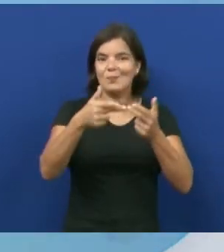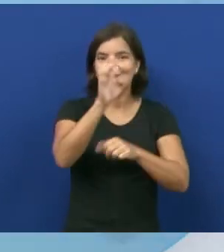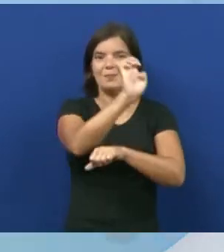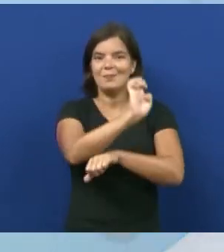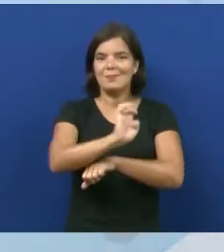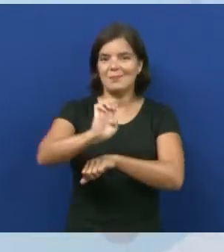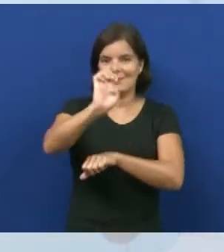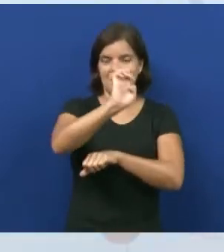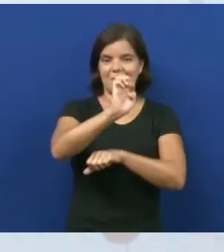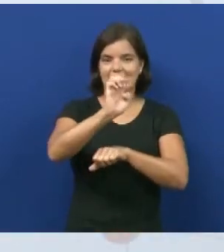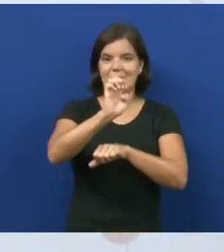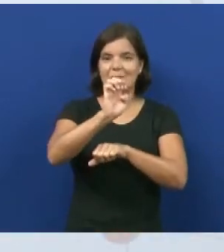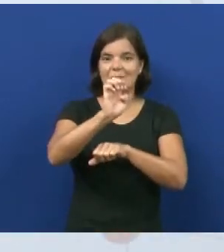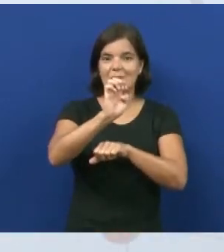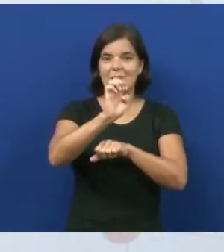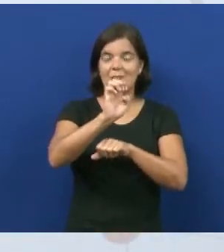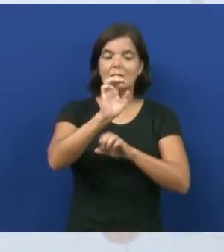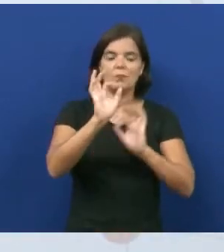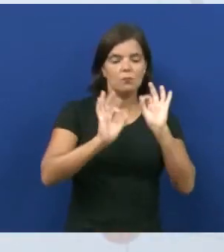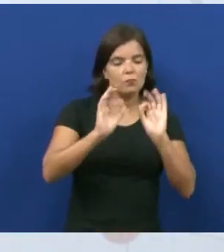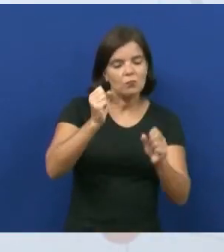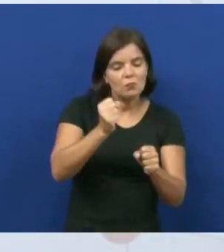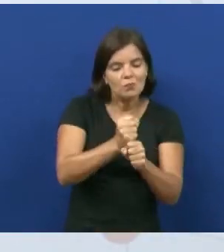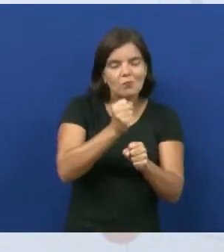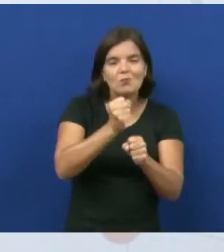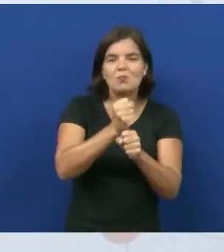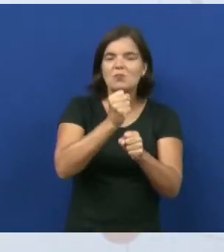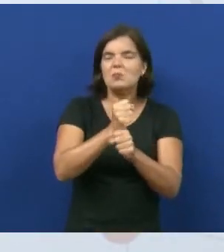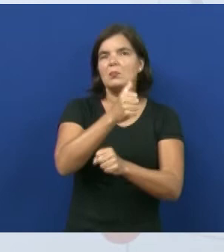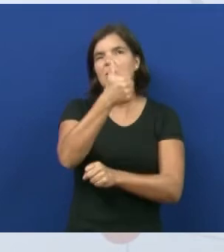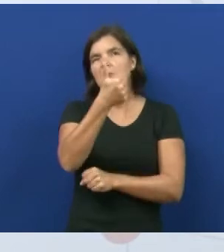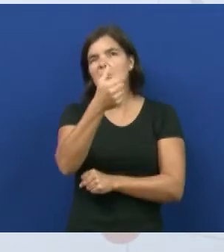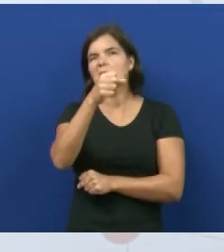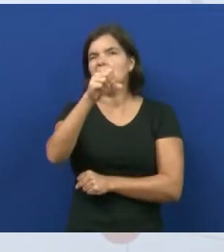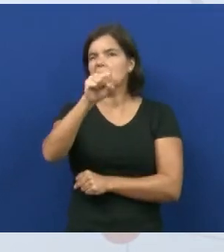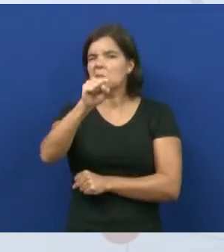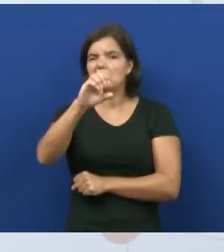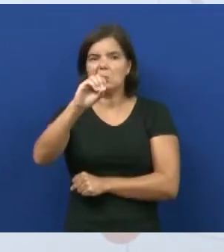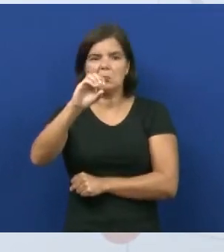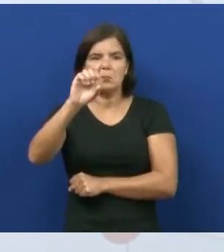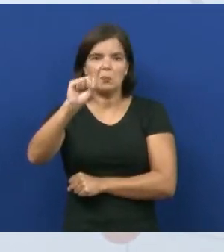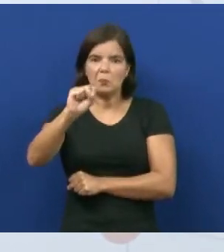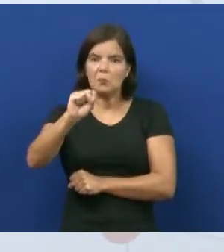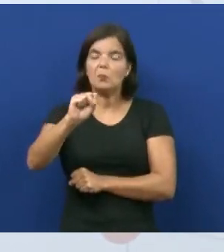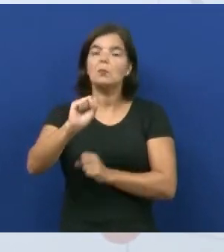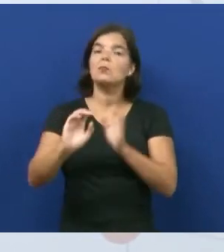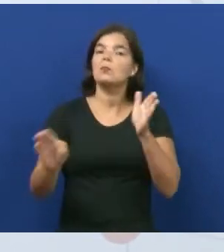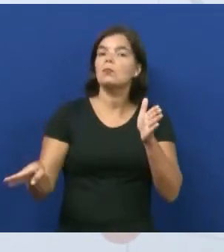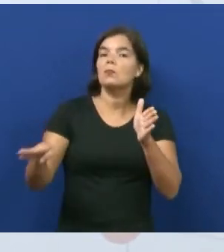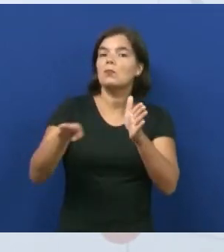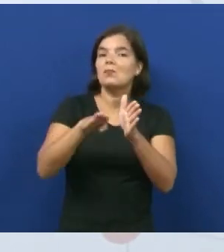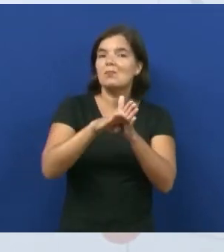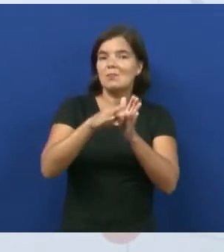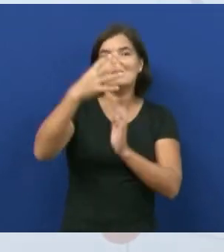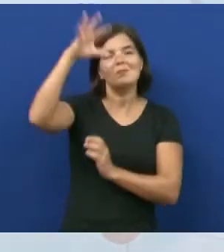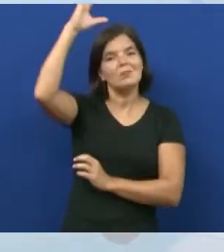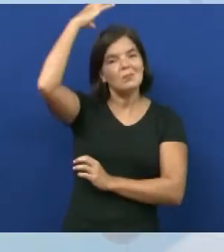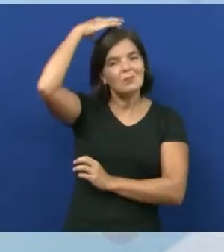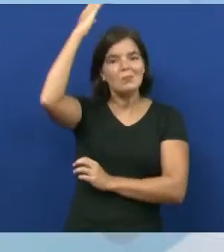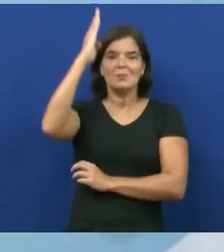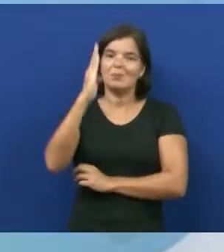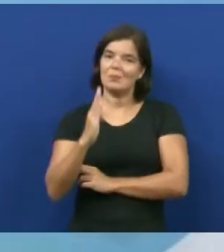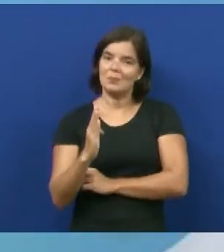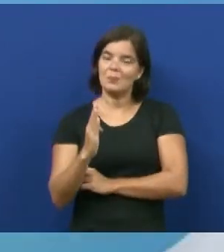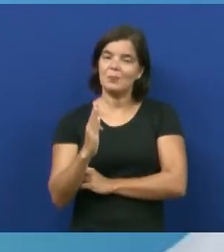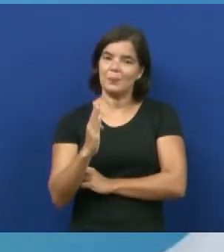Os palcos teatrais vão começar a ser construídos nessa época apenas em 1808, a partir de 1808, quando chega a corte no